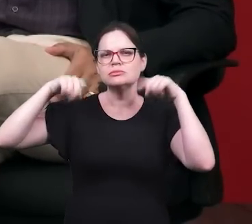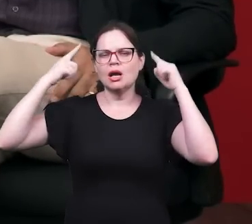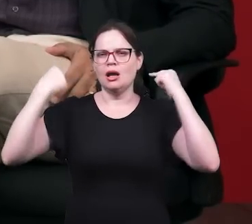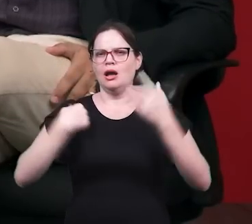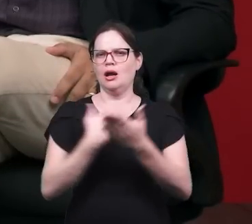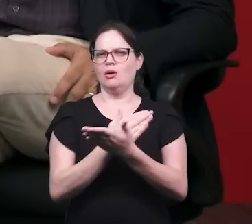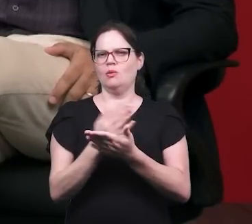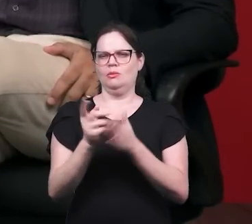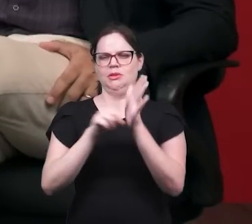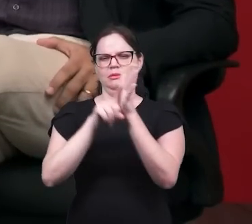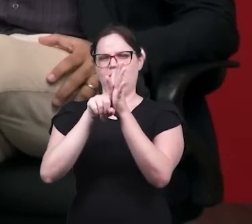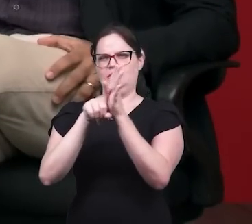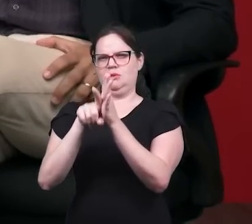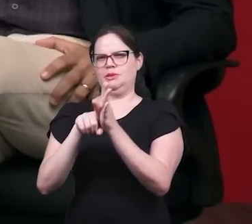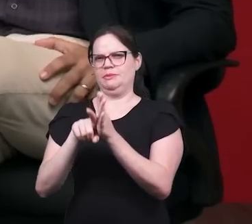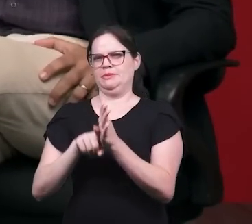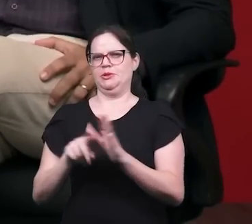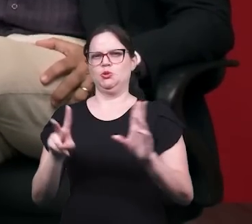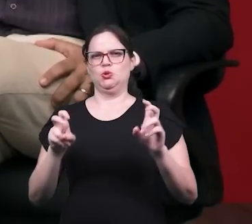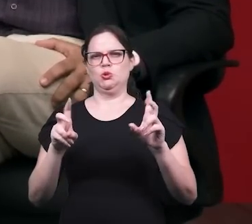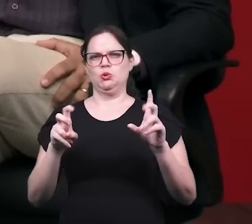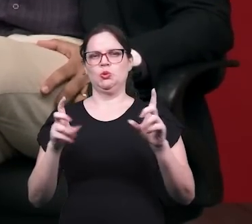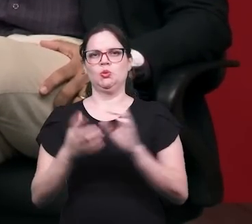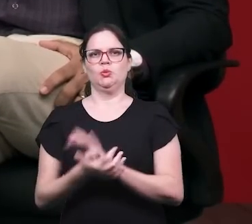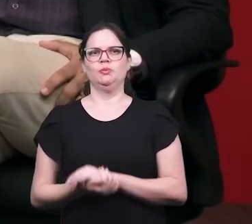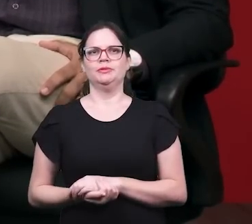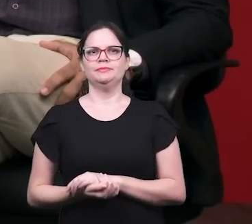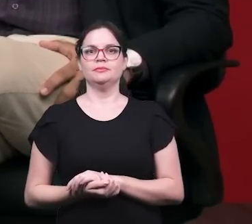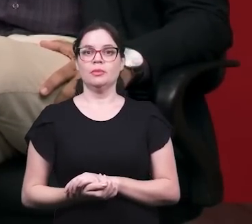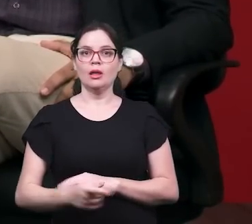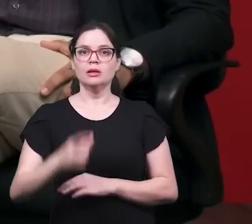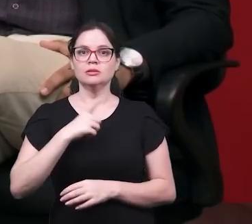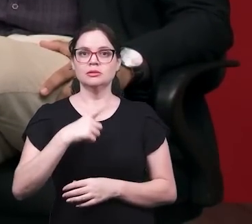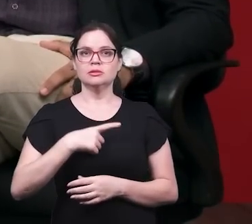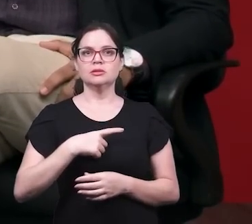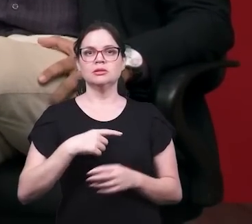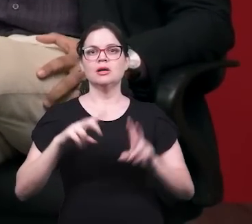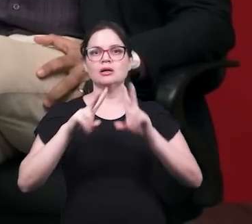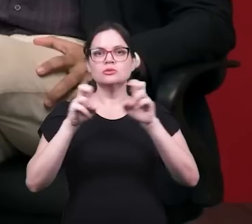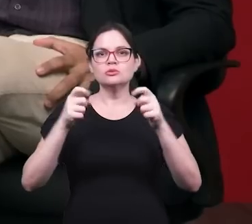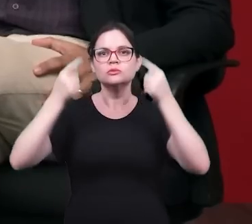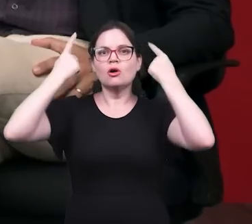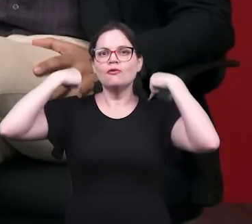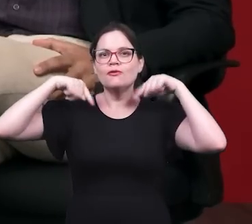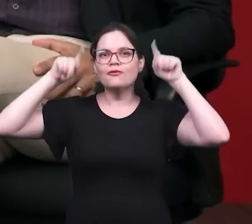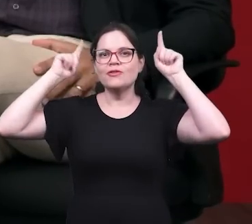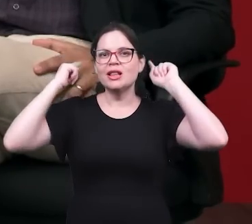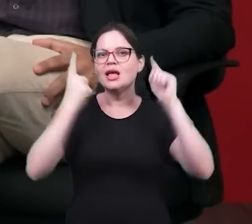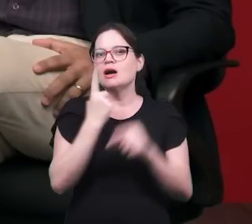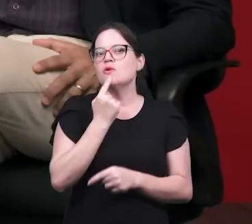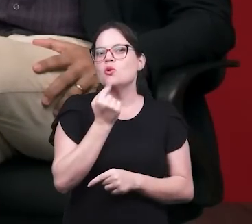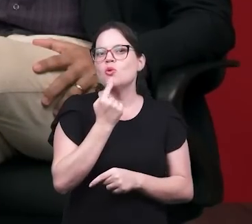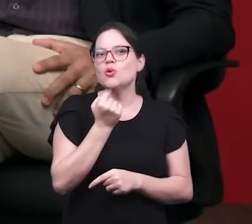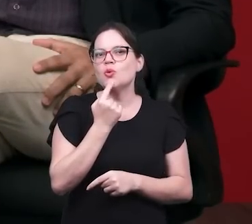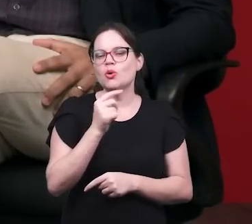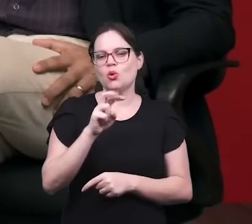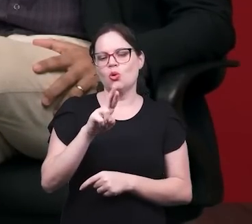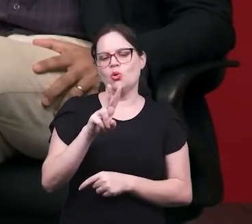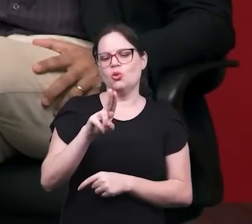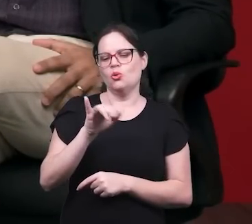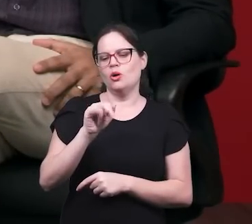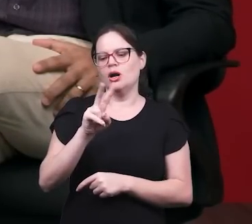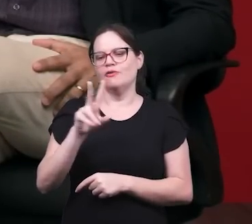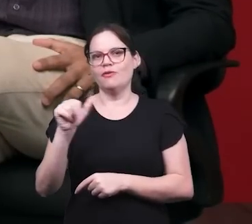comecei a pesquisar sobre a novilha ruiva. Aí lá estava se falando muito sobre que tinham achado, nasceu uma novilha